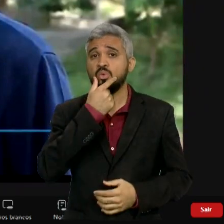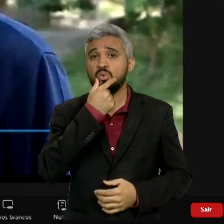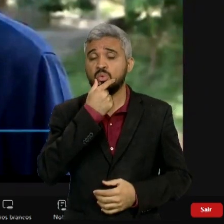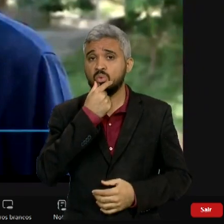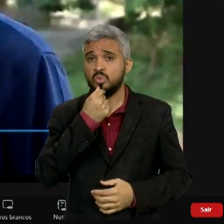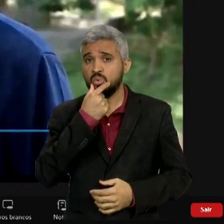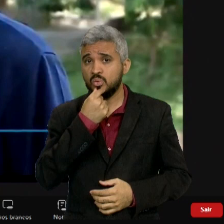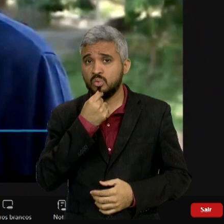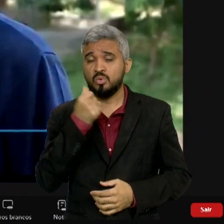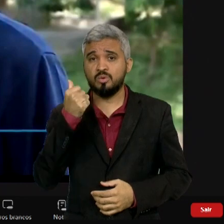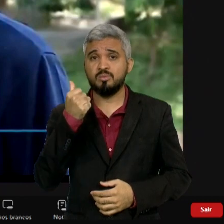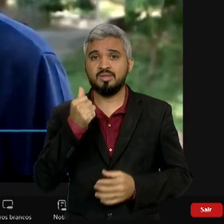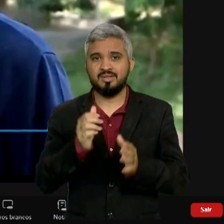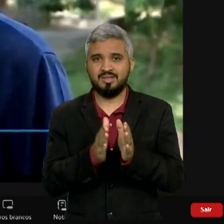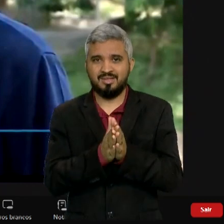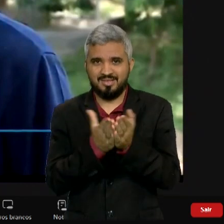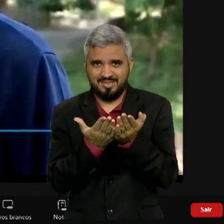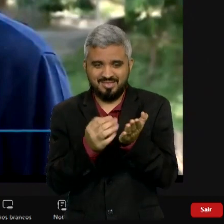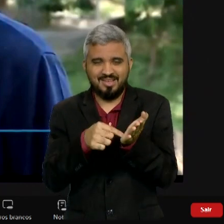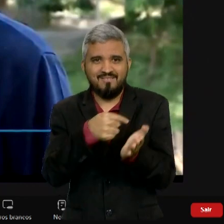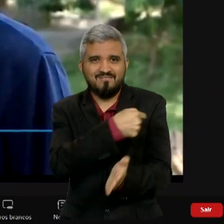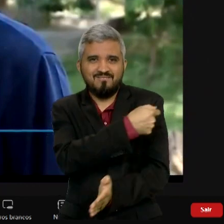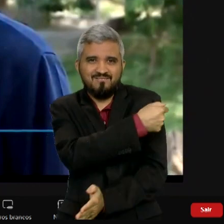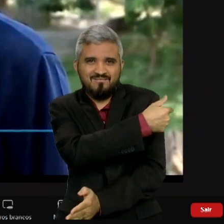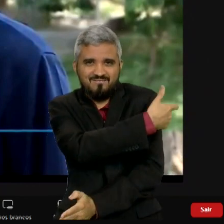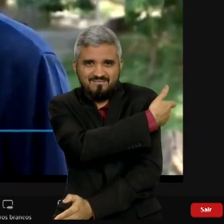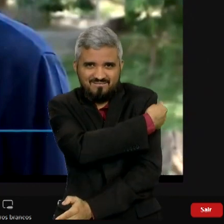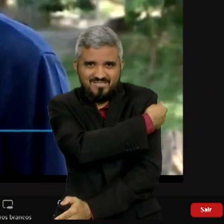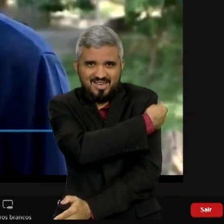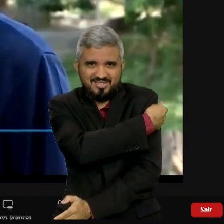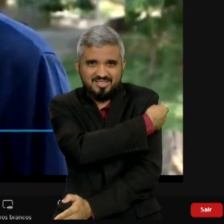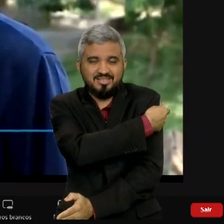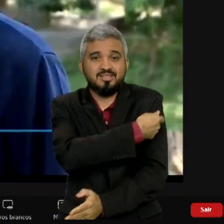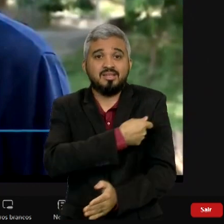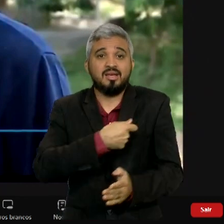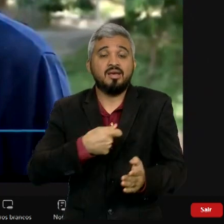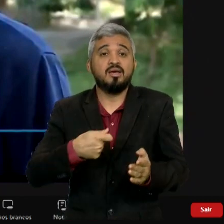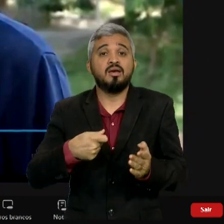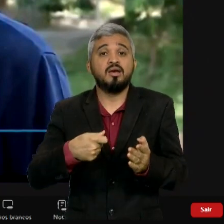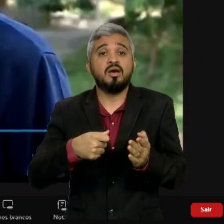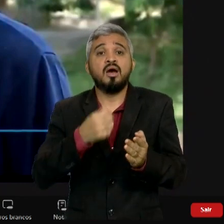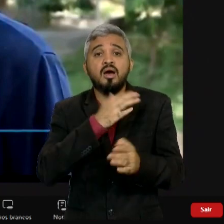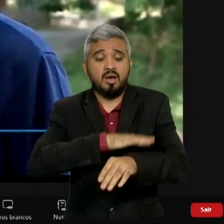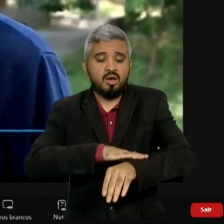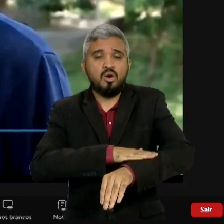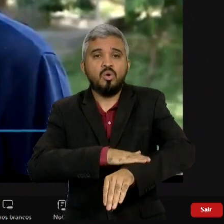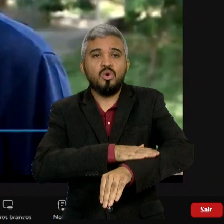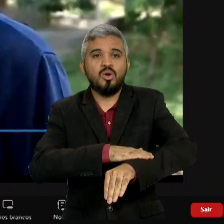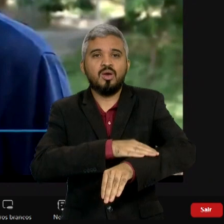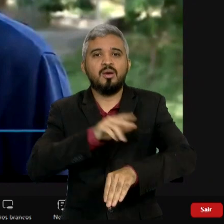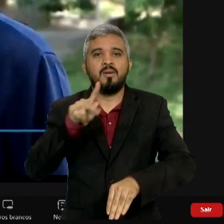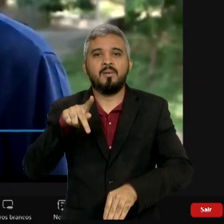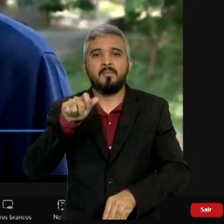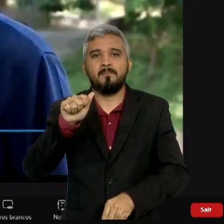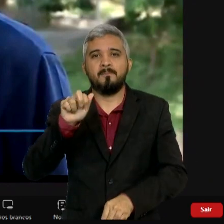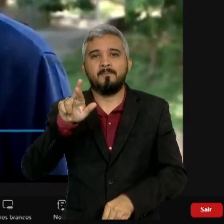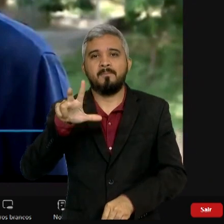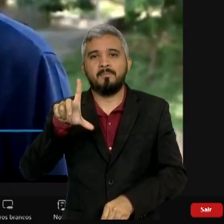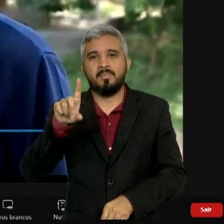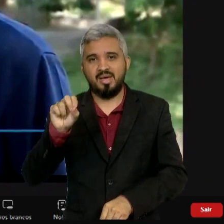dele, na autodeclaração dele, ele é pardo. Ele é pardo. Eu vejo ele como